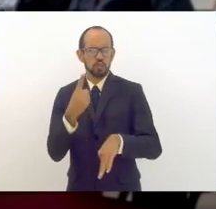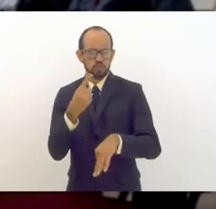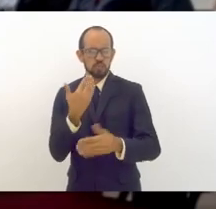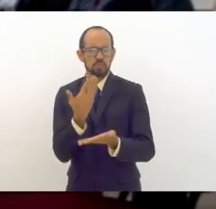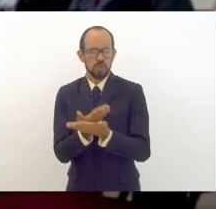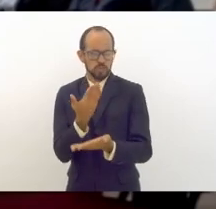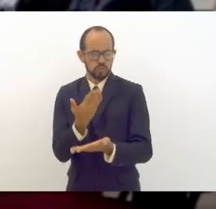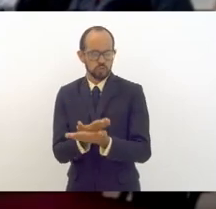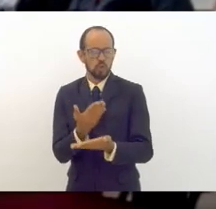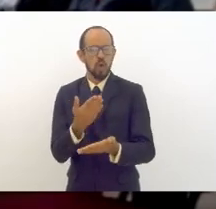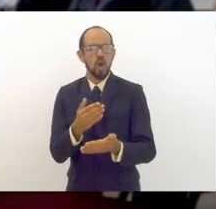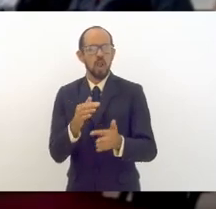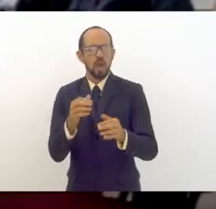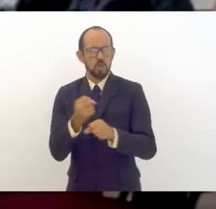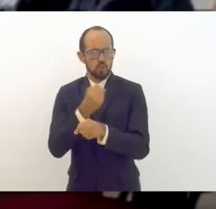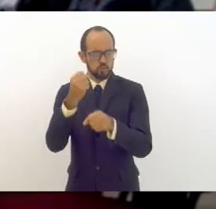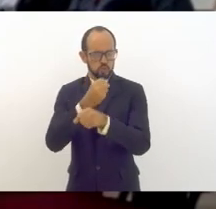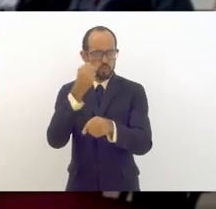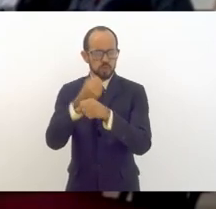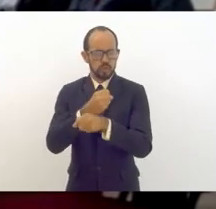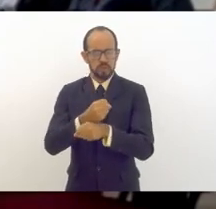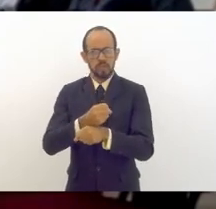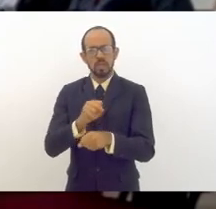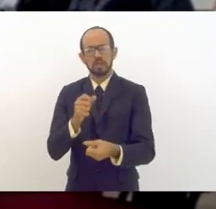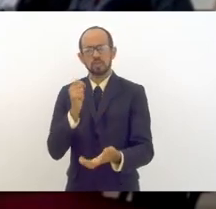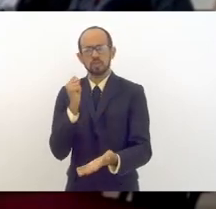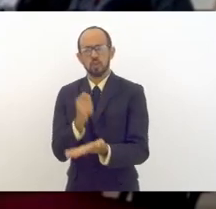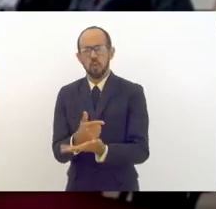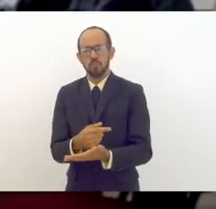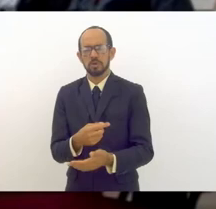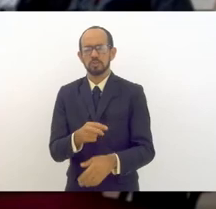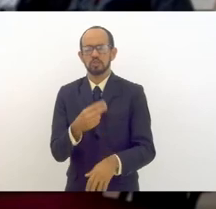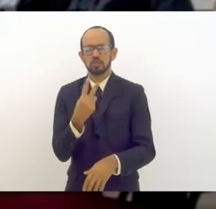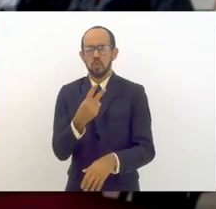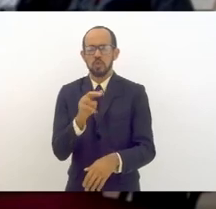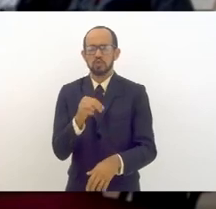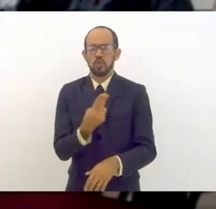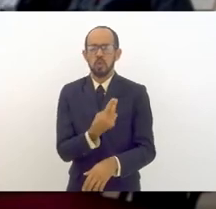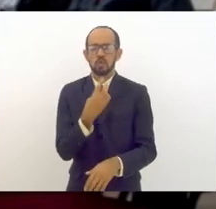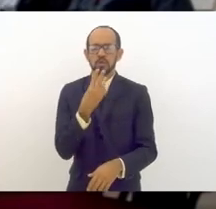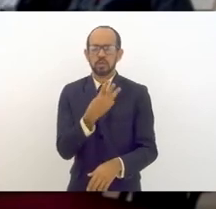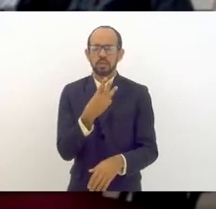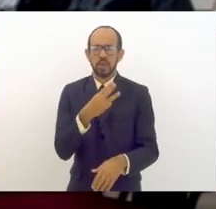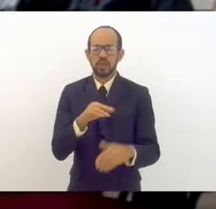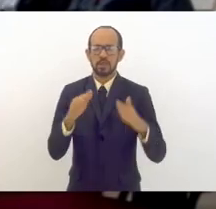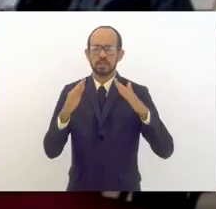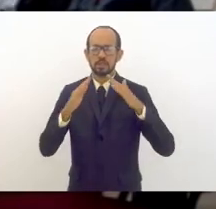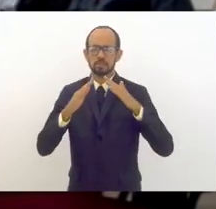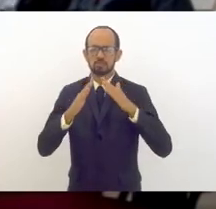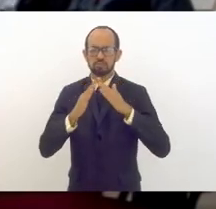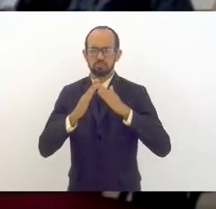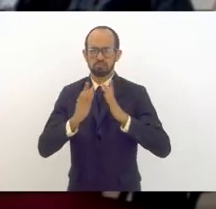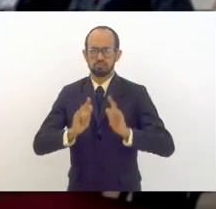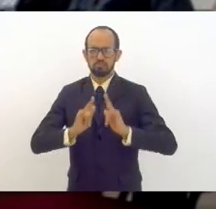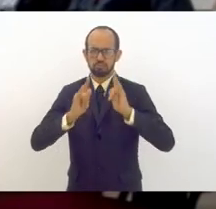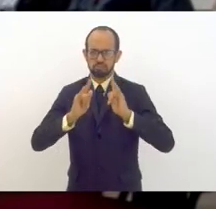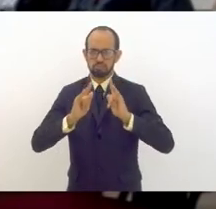minha fala, de aquisição de mais 2 ou 3 imóveis na Zona Oeste, que foi questionado pelo senhor.